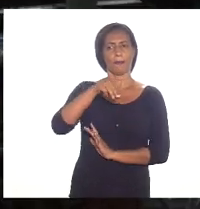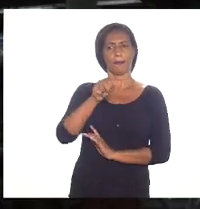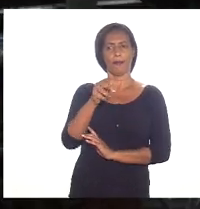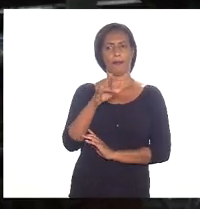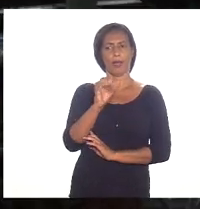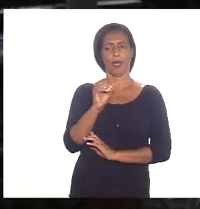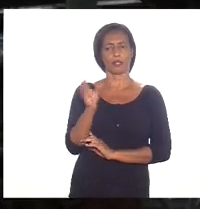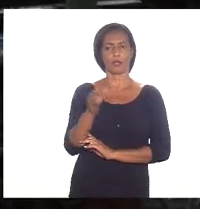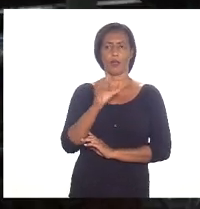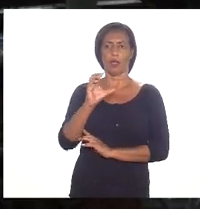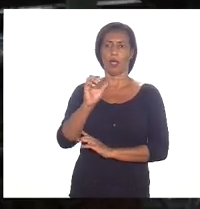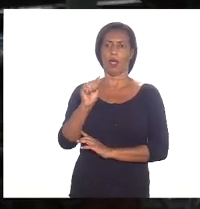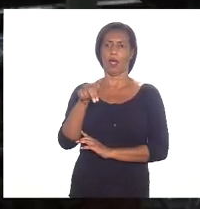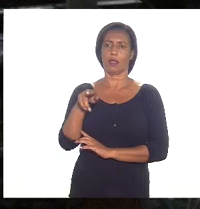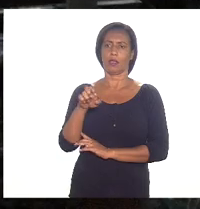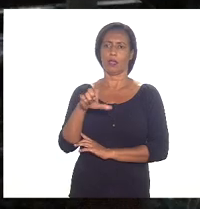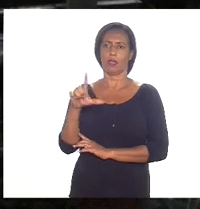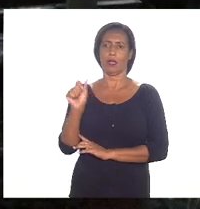Canella.